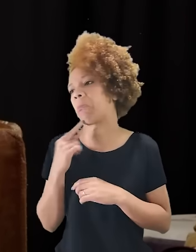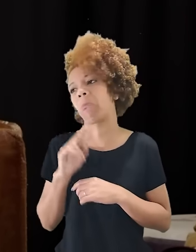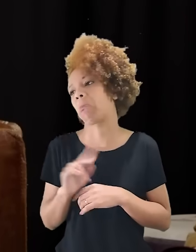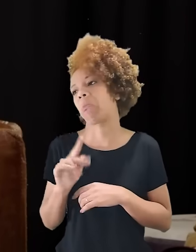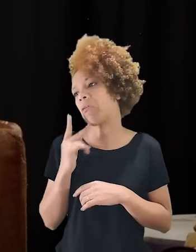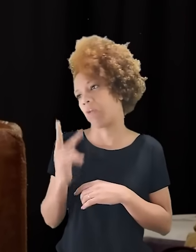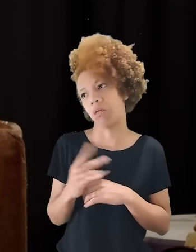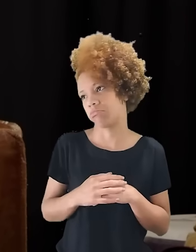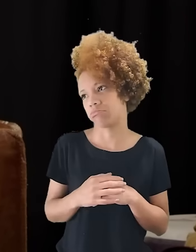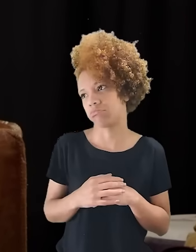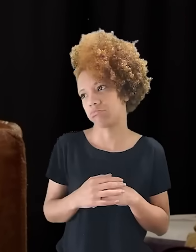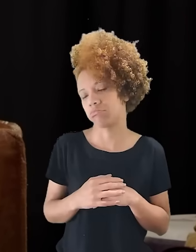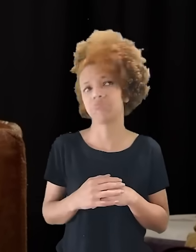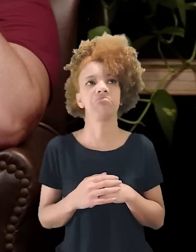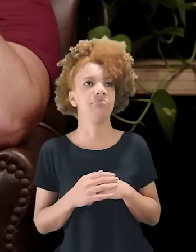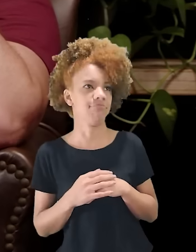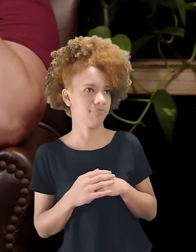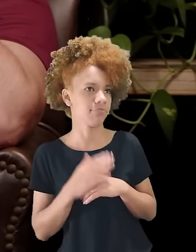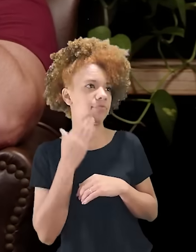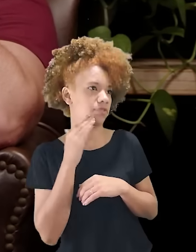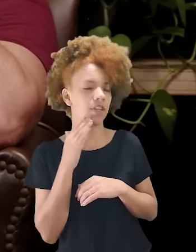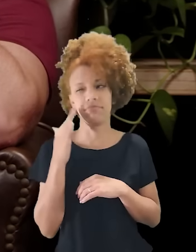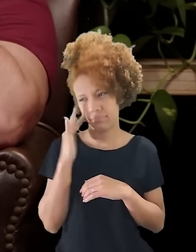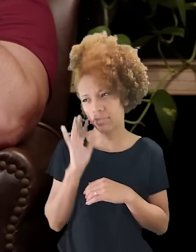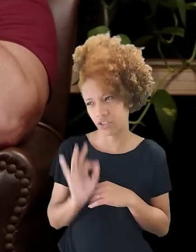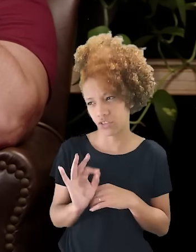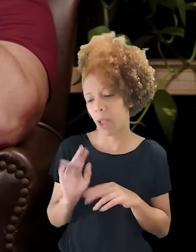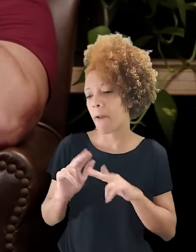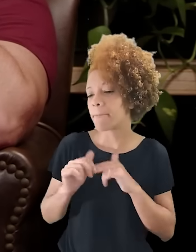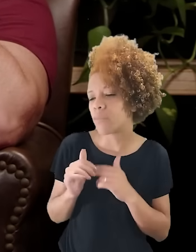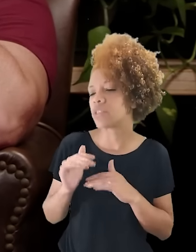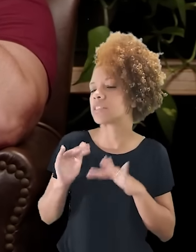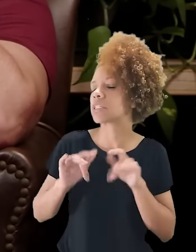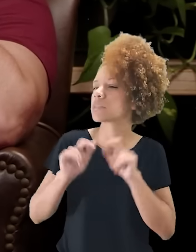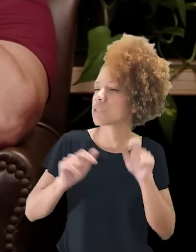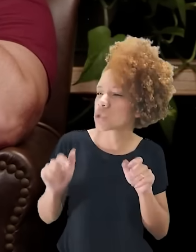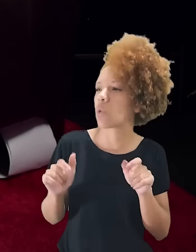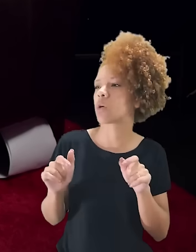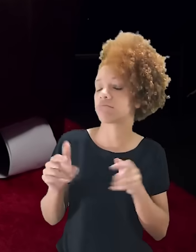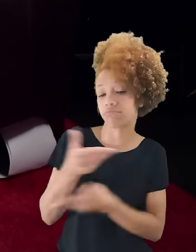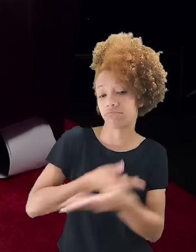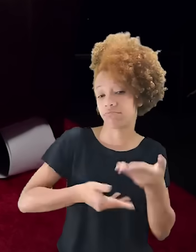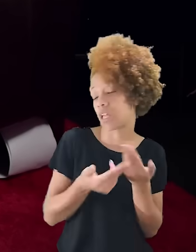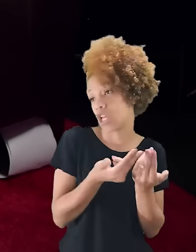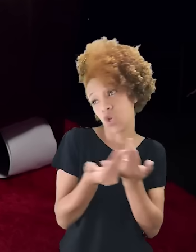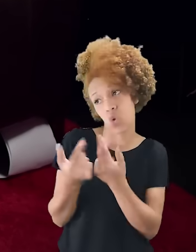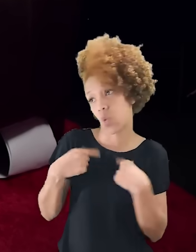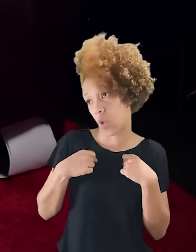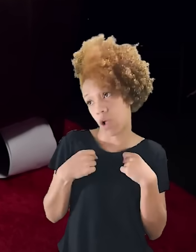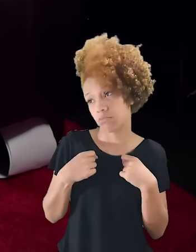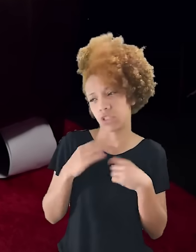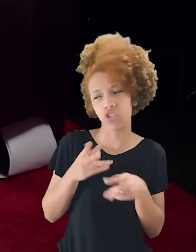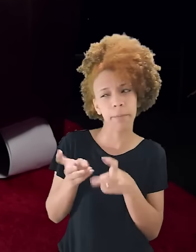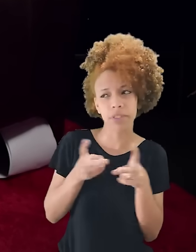identificar com a sua conversa né entende por isso que geralmente as pessoas do mesmo círculo se vestem